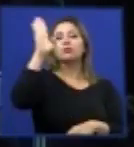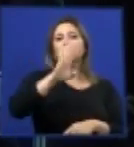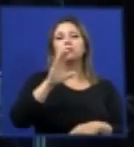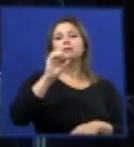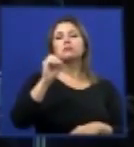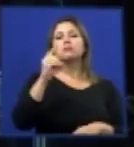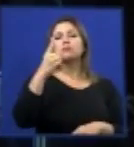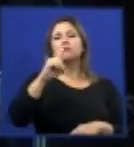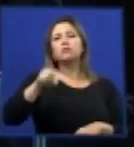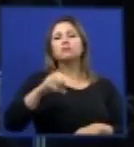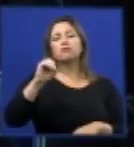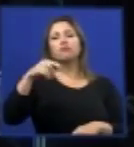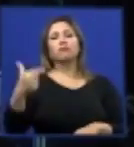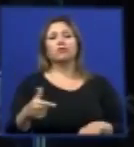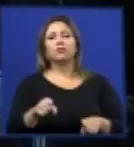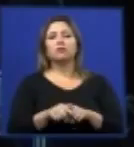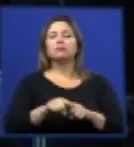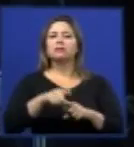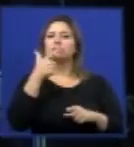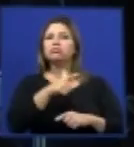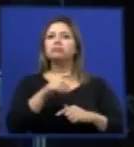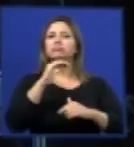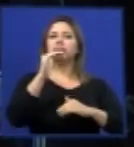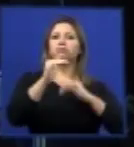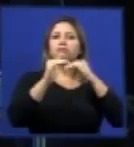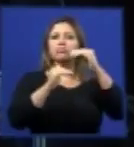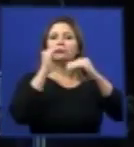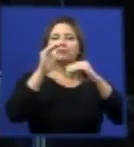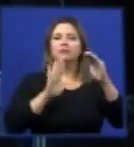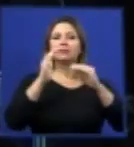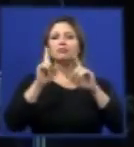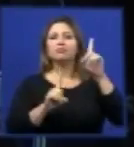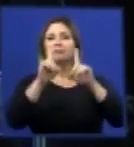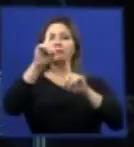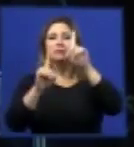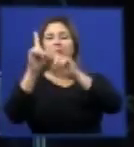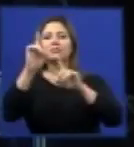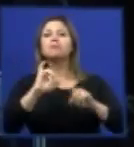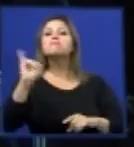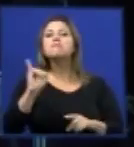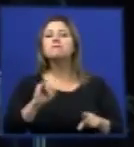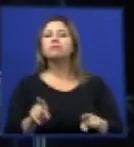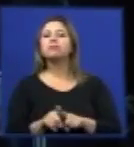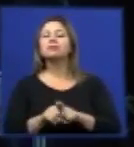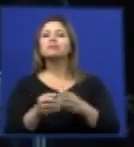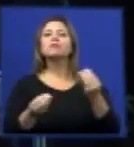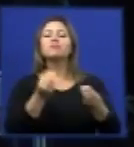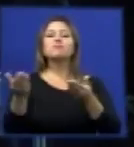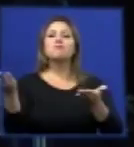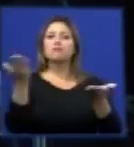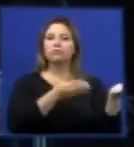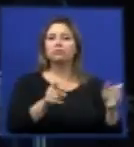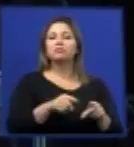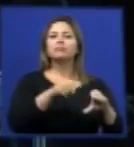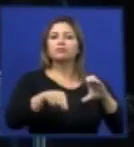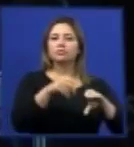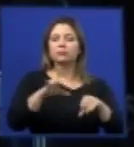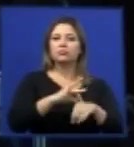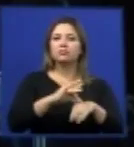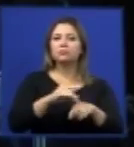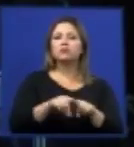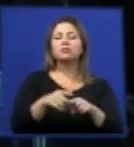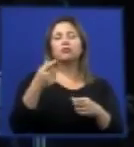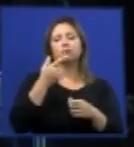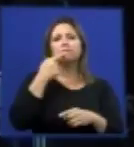há uma tendência crescente de diminuição de preço de importações inclusive com várias situações nos últimos